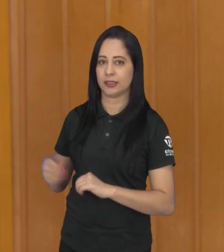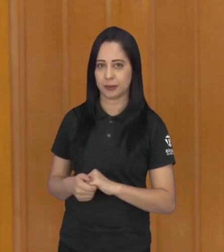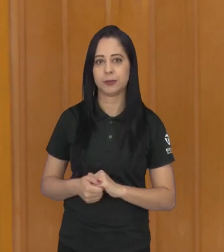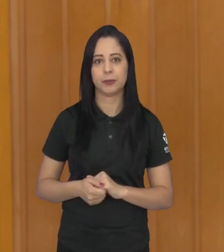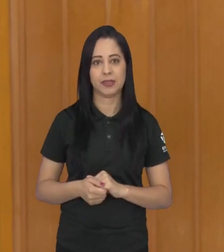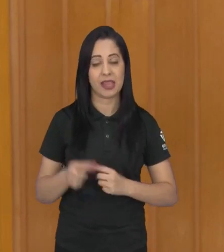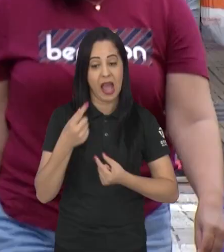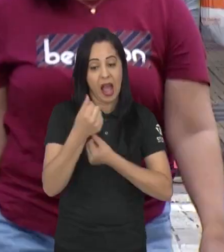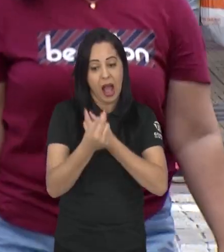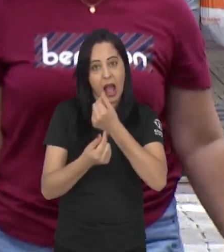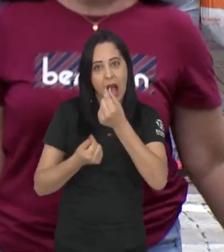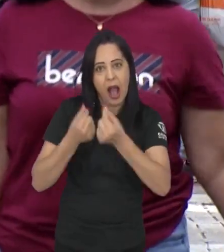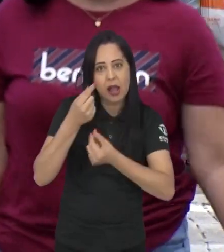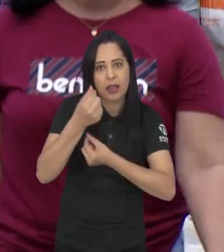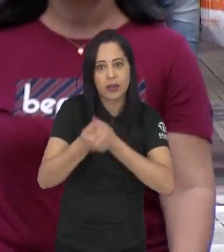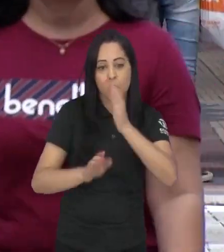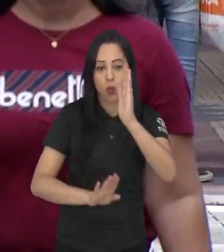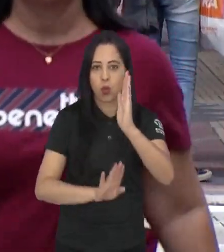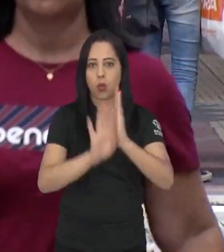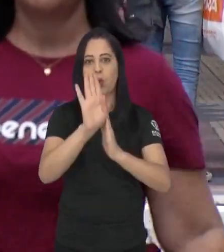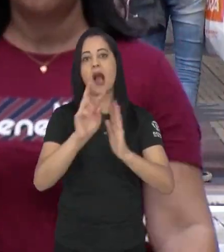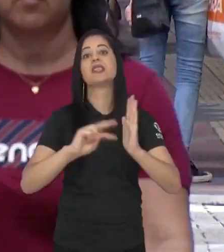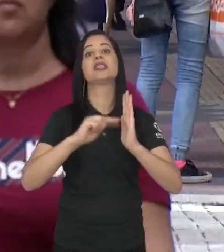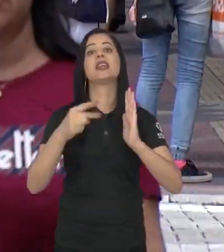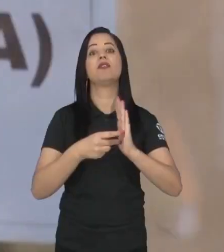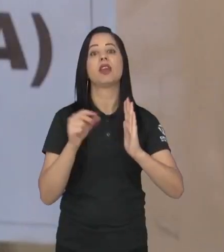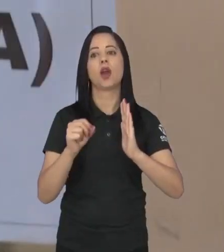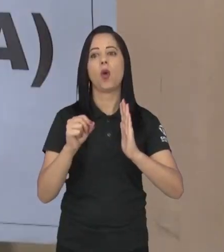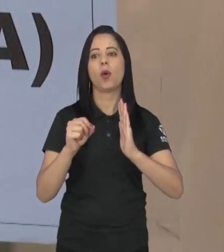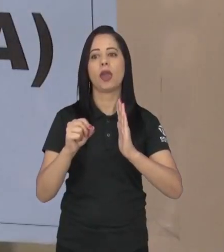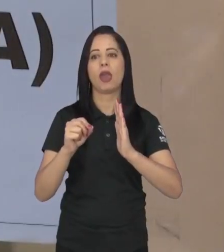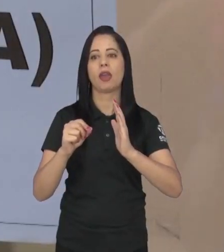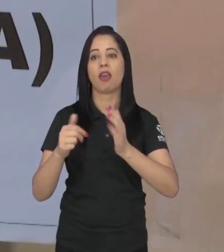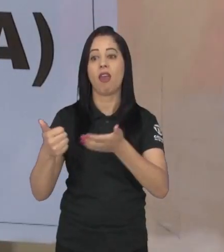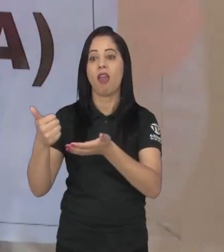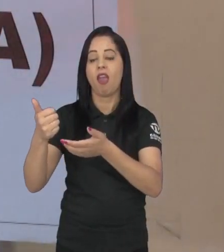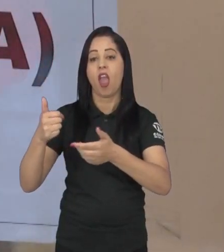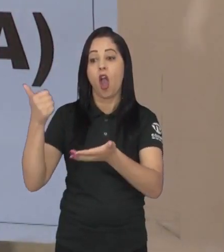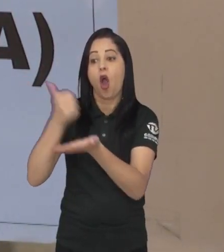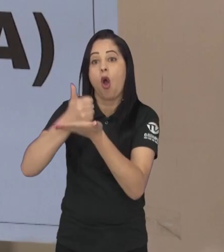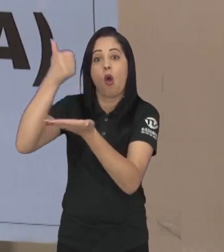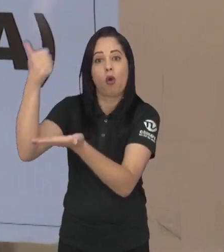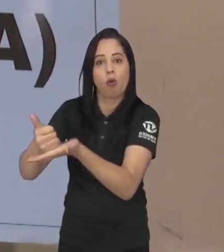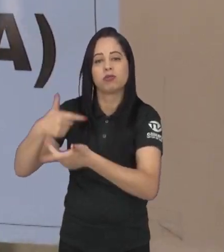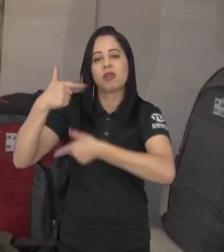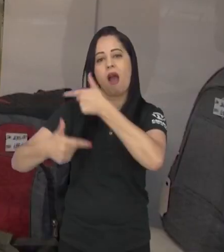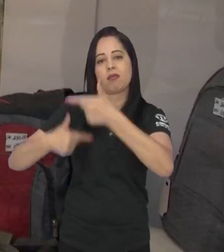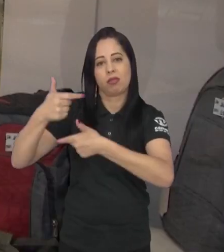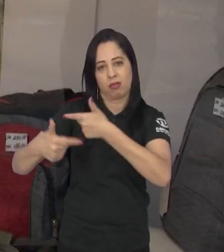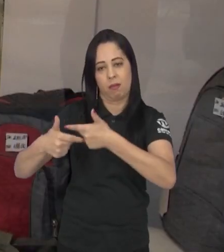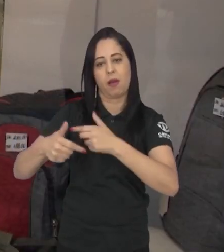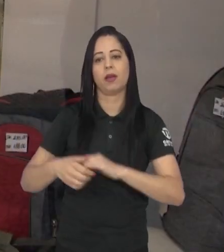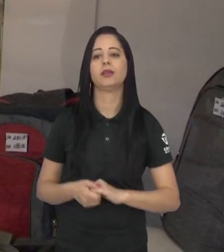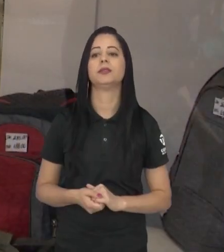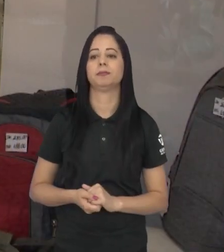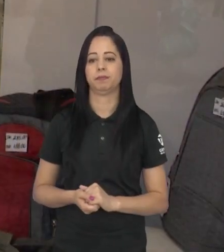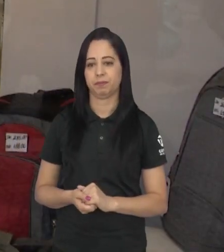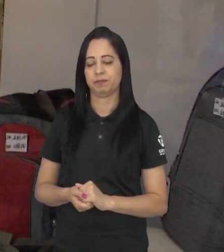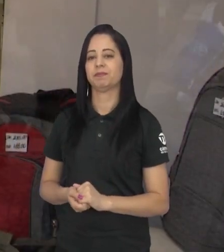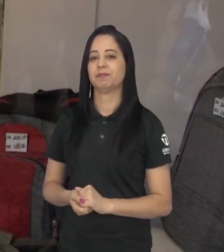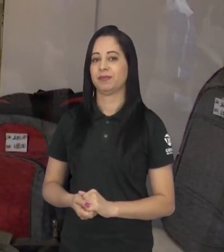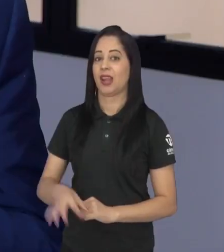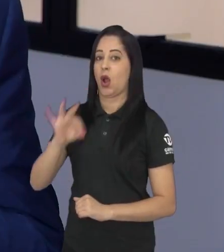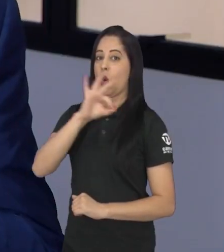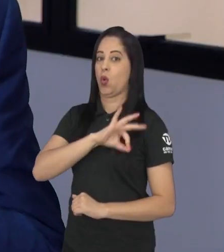Câmara Municipal, o reaquecimento da economia também é um reflexo da melhora no emprego e do aumento de contratações durante